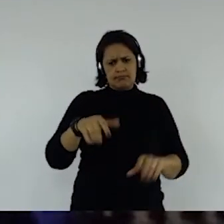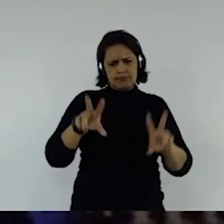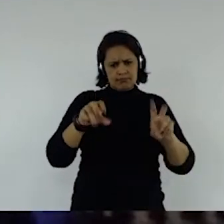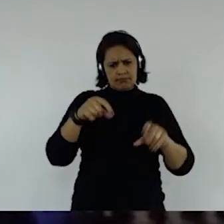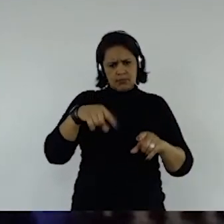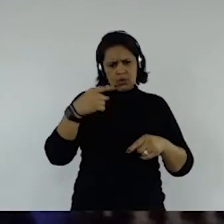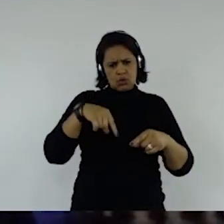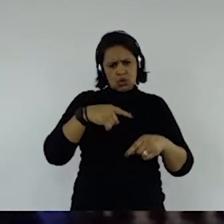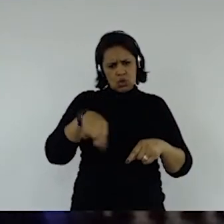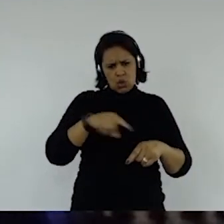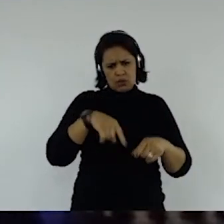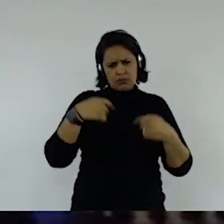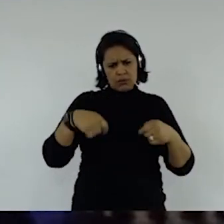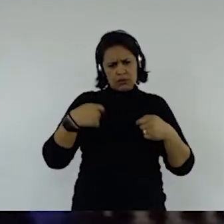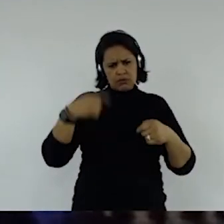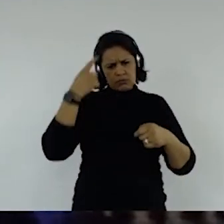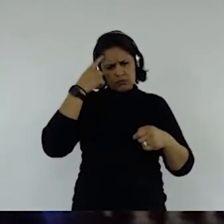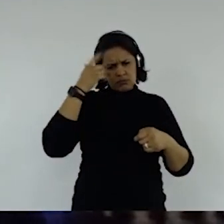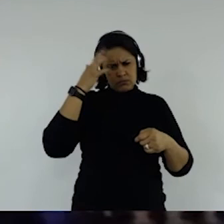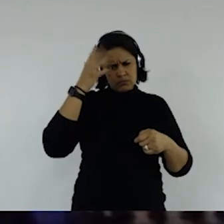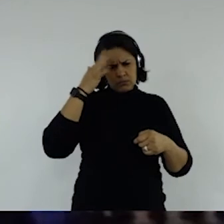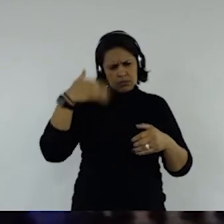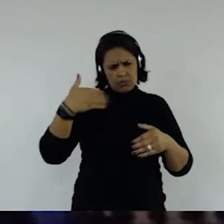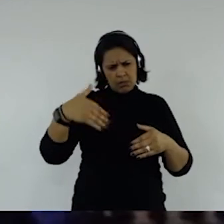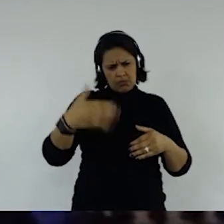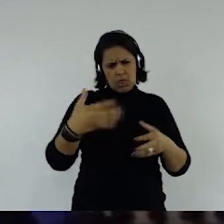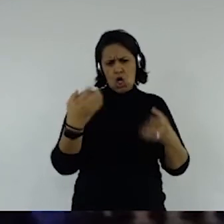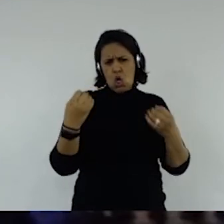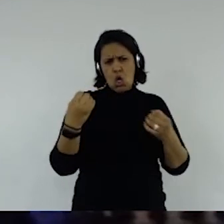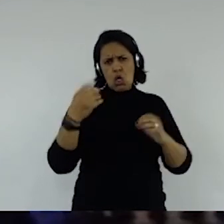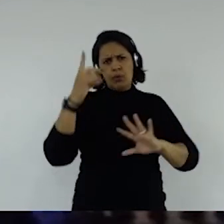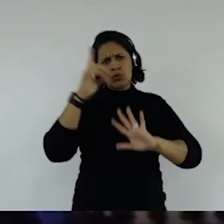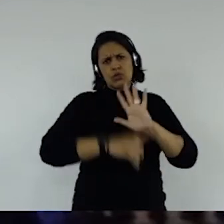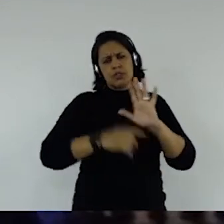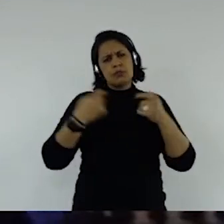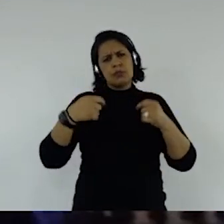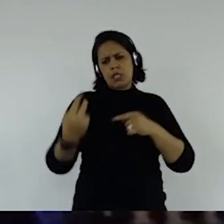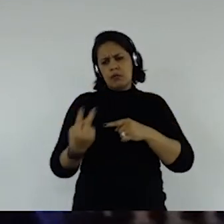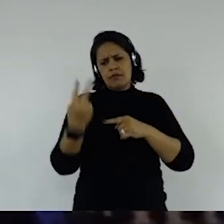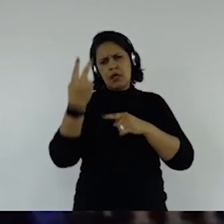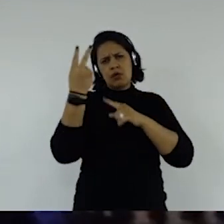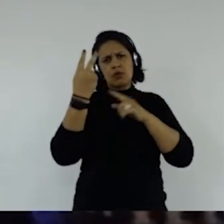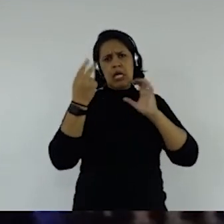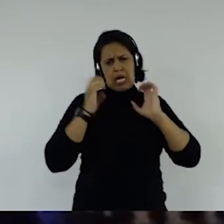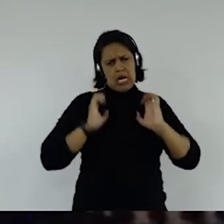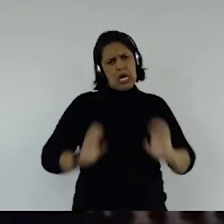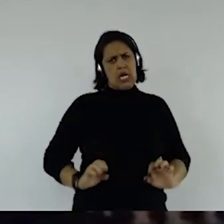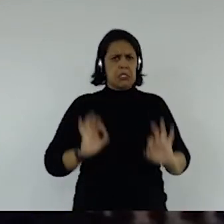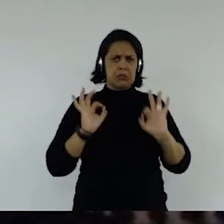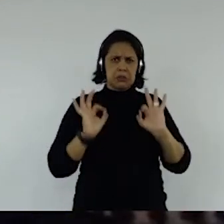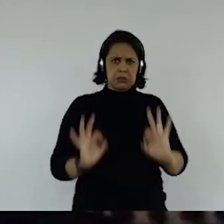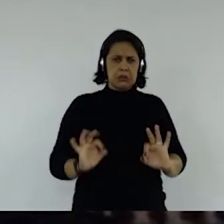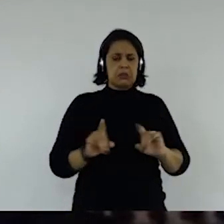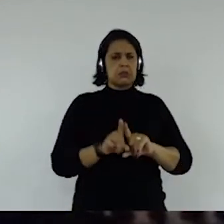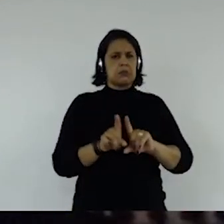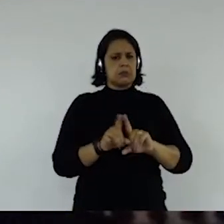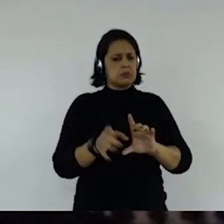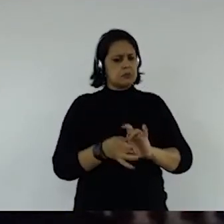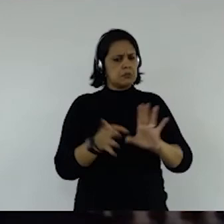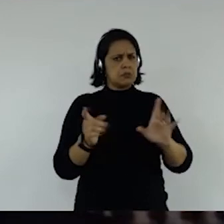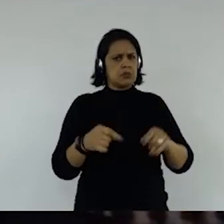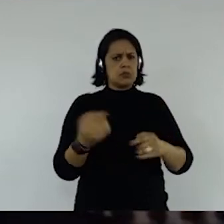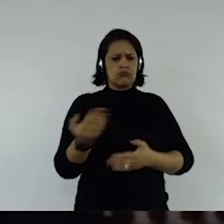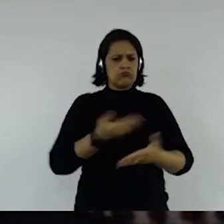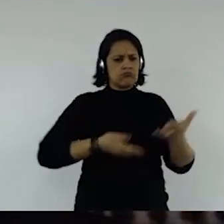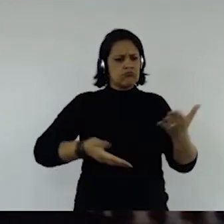com que a gente possa pensar que o direito tem que se aproximar desses valores éticos e permitir que uma parte pense